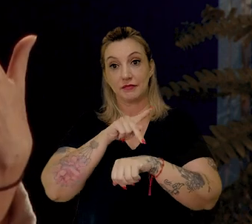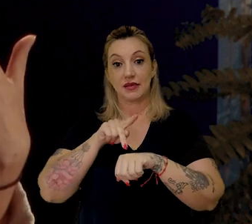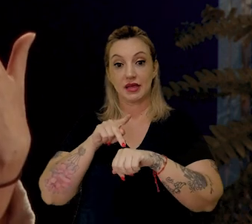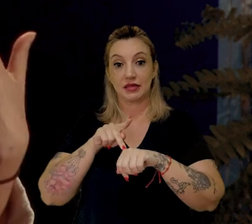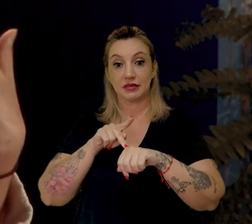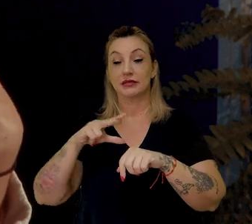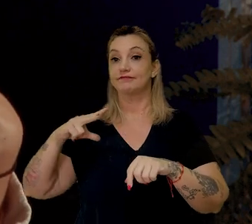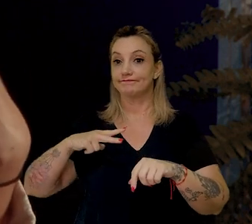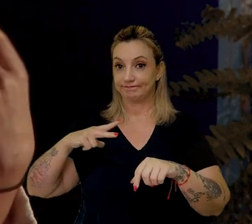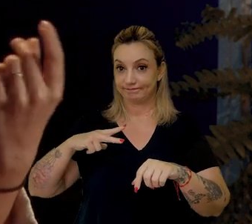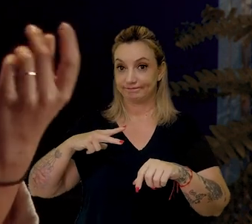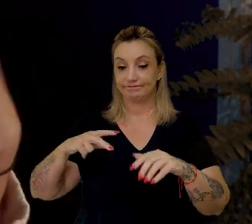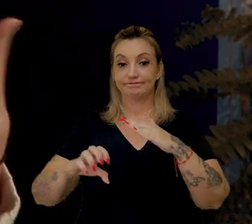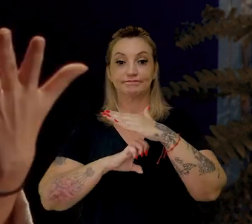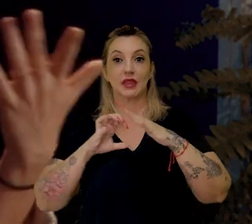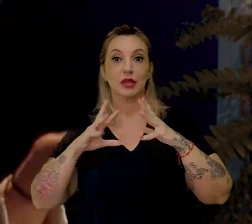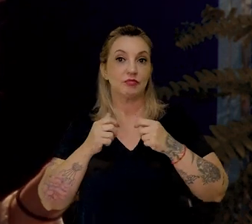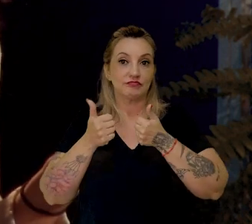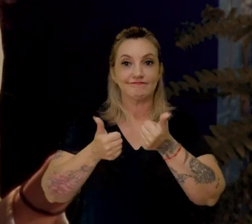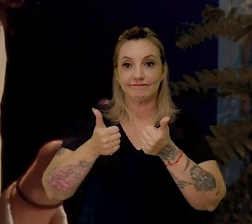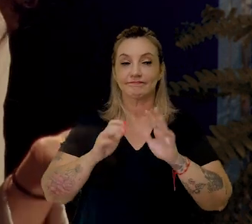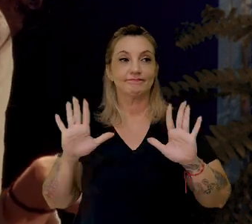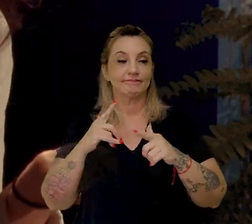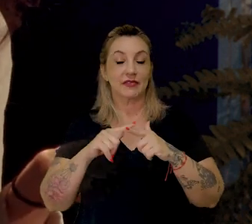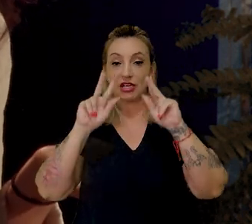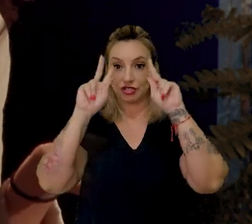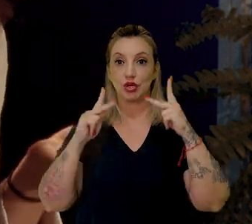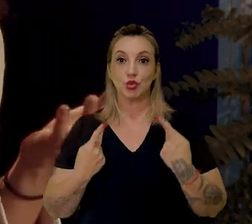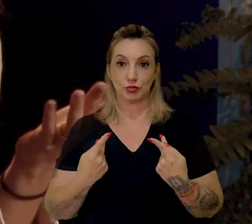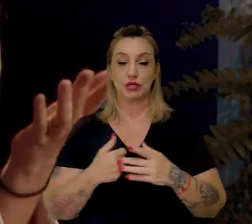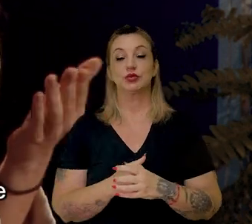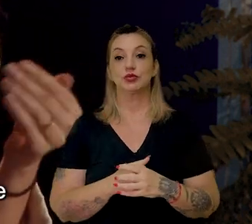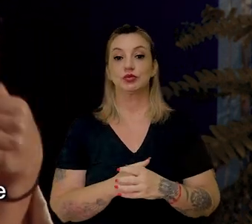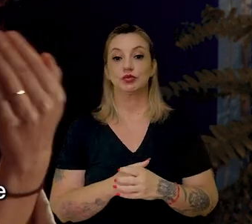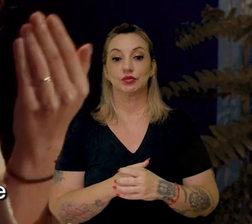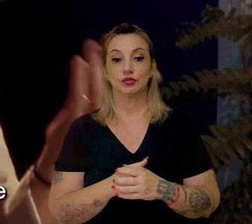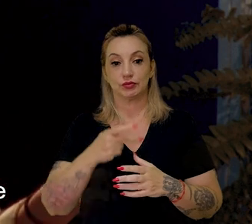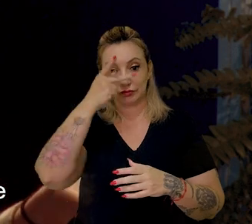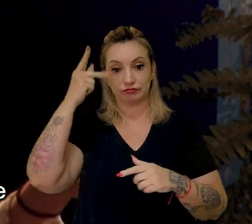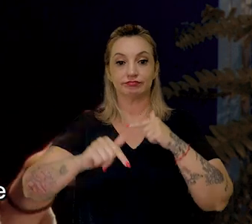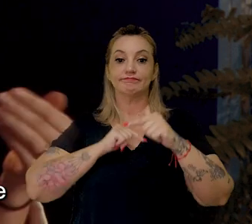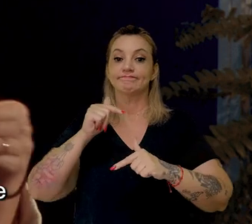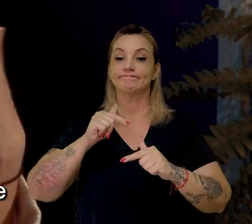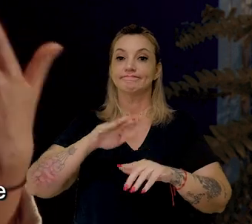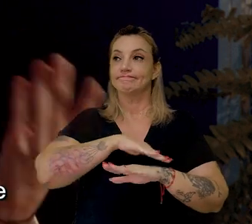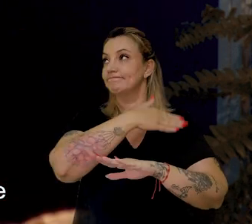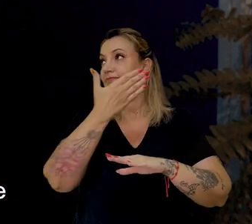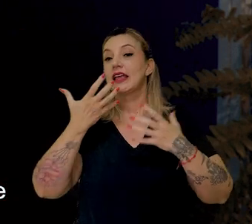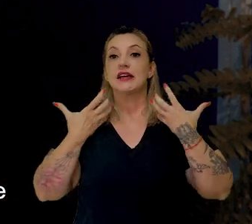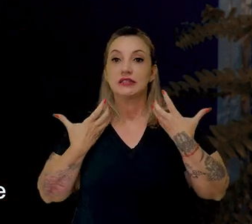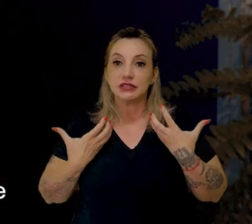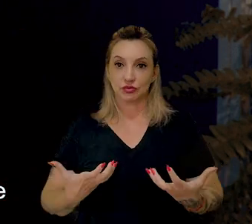setor privado é é tudo bem a gente falar de direitos humanos eh com uma pessoa trabalhando em